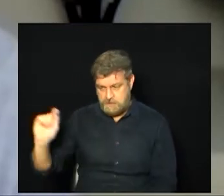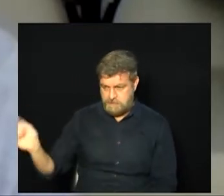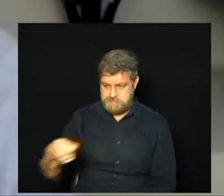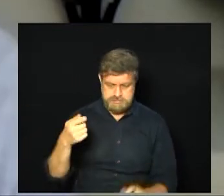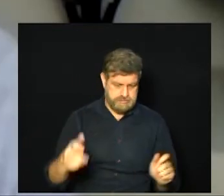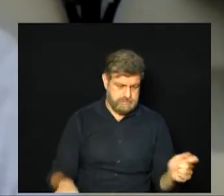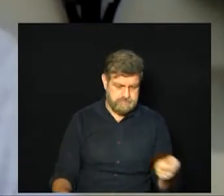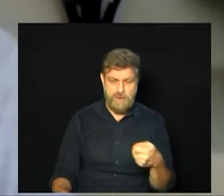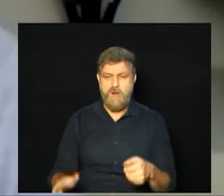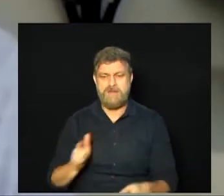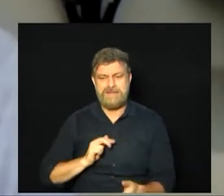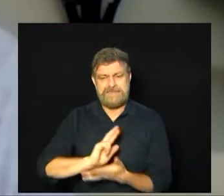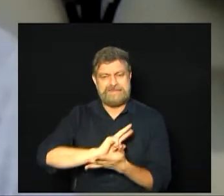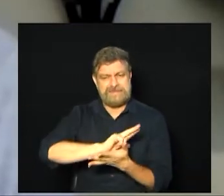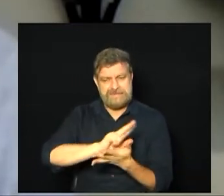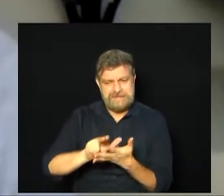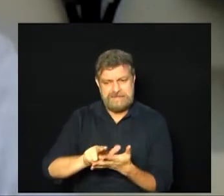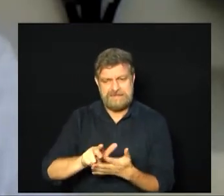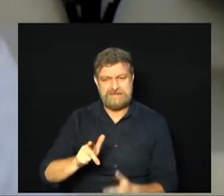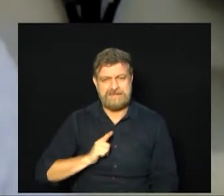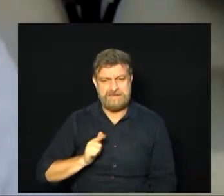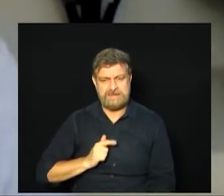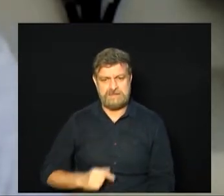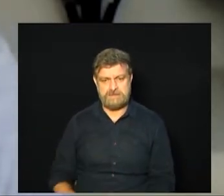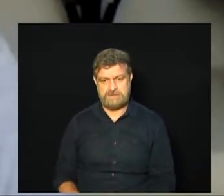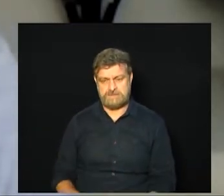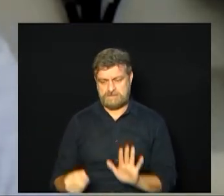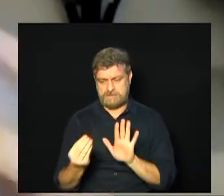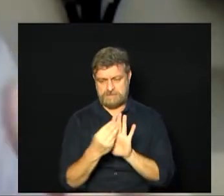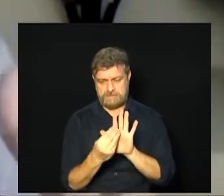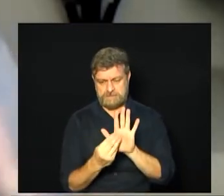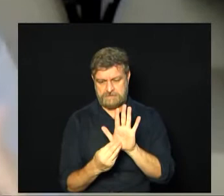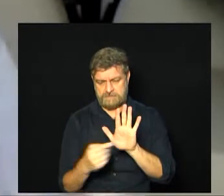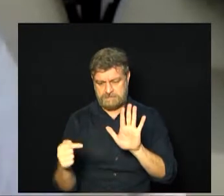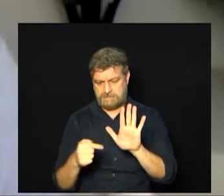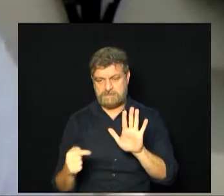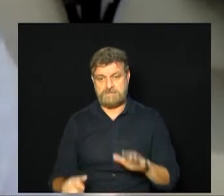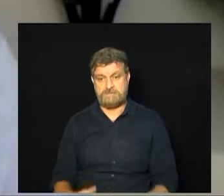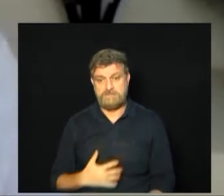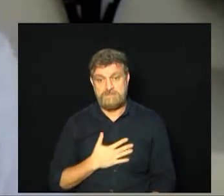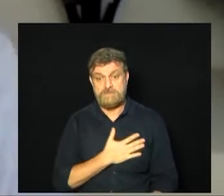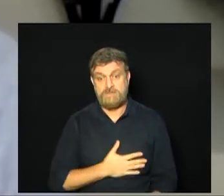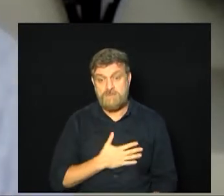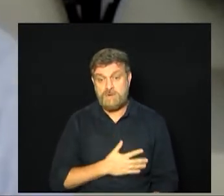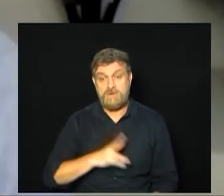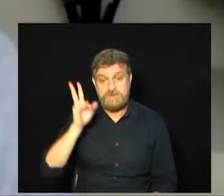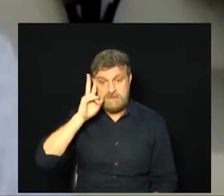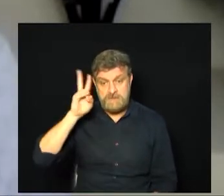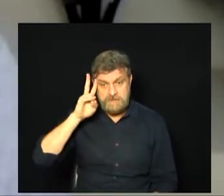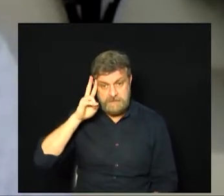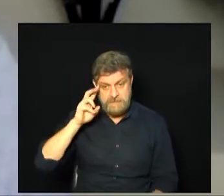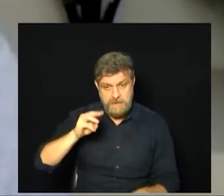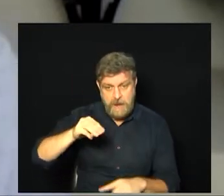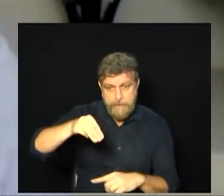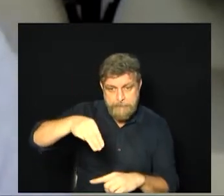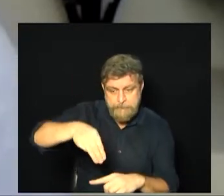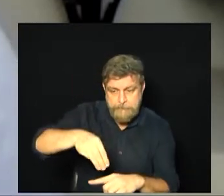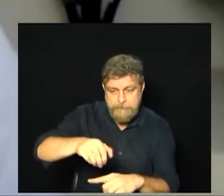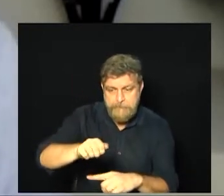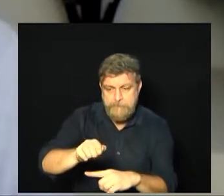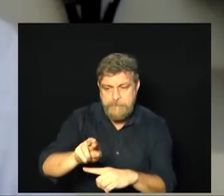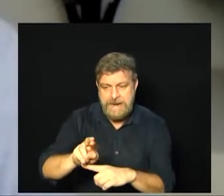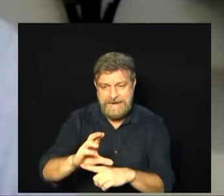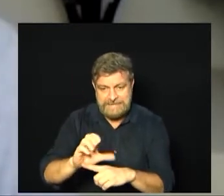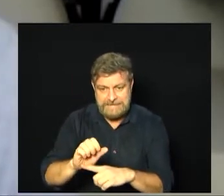contra Cornos e McEnroe. Então essas coisas eu faço questão de enaltecer. Mas o Marcel do basquete aí de